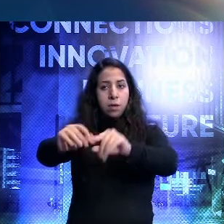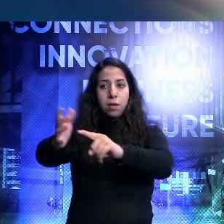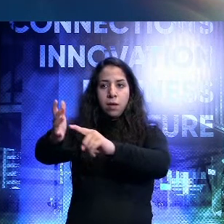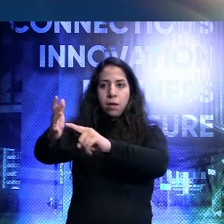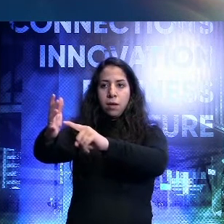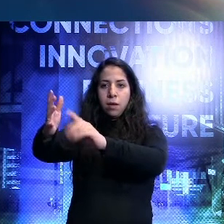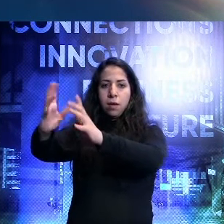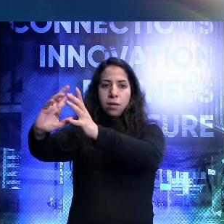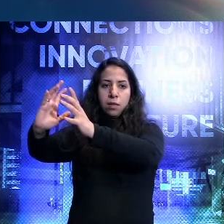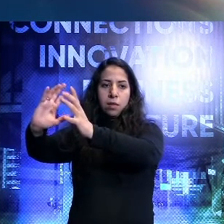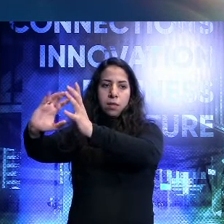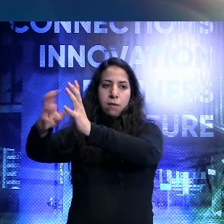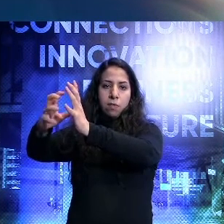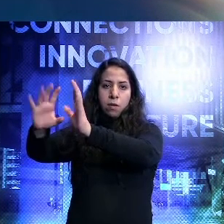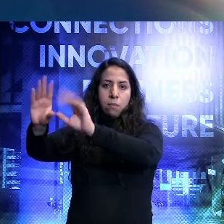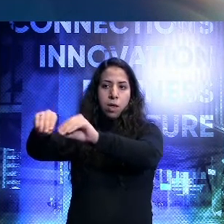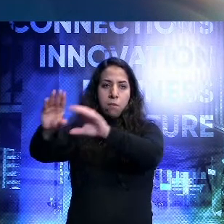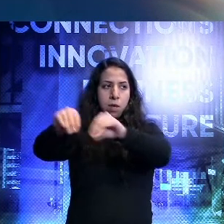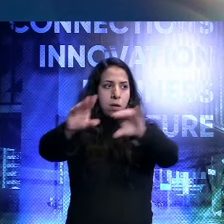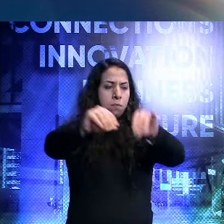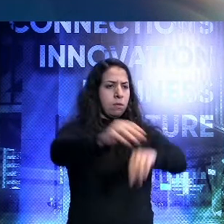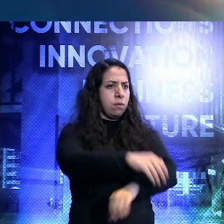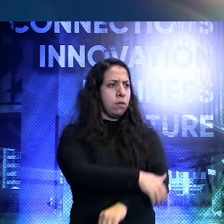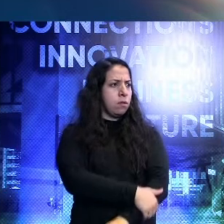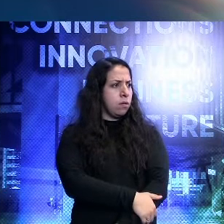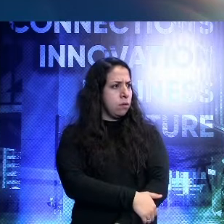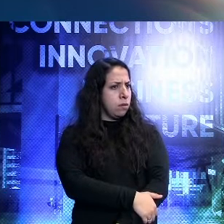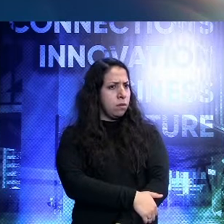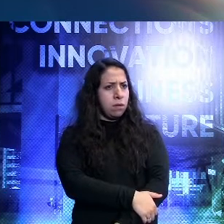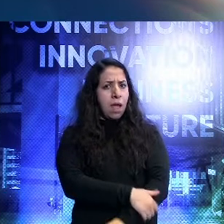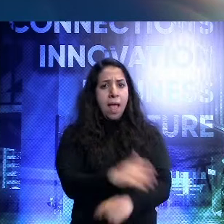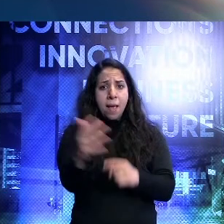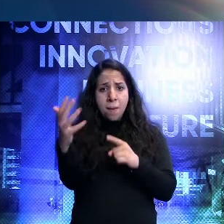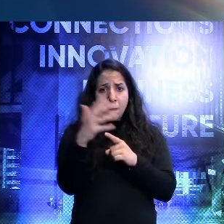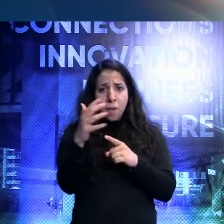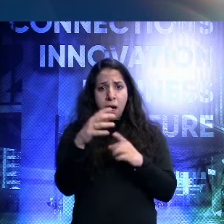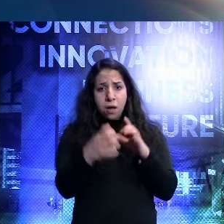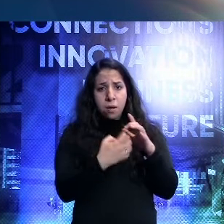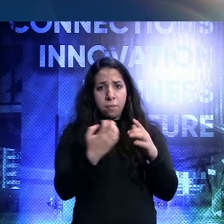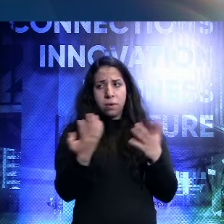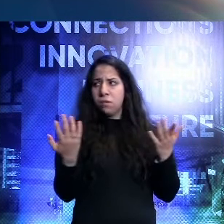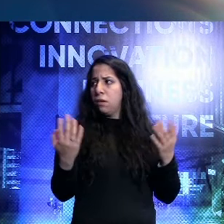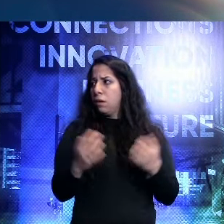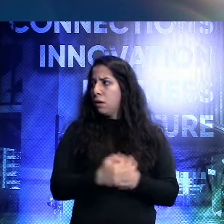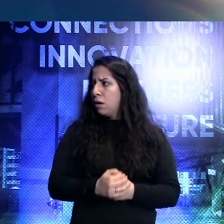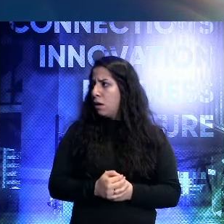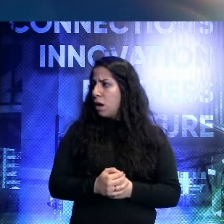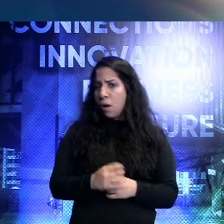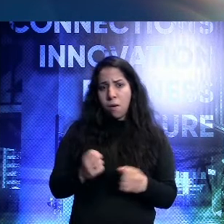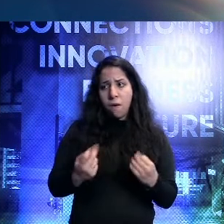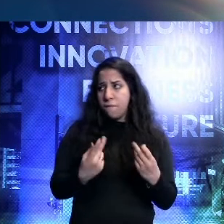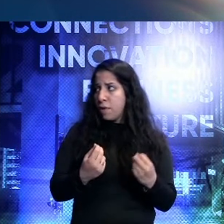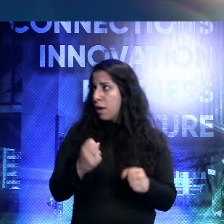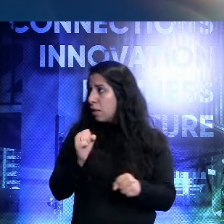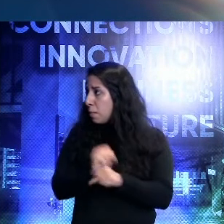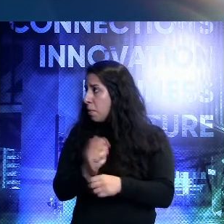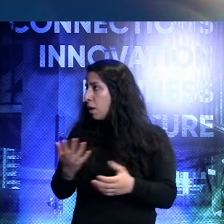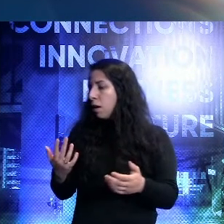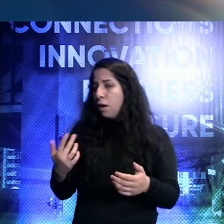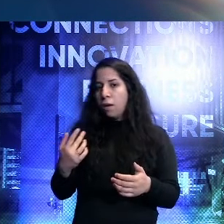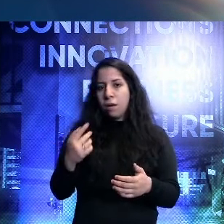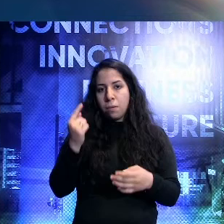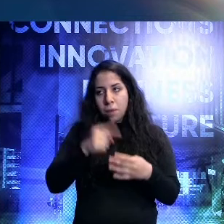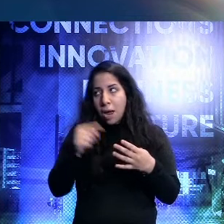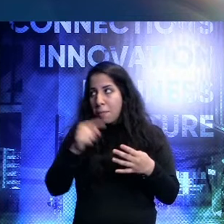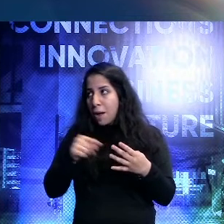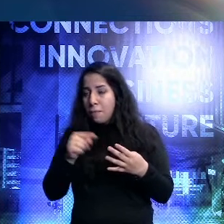vai acontecer. O chefe reclama, vai parar de vender, não é? Vamos fazer em dev primeiro. Depois a gente vai, criou